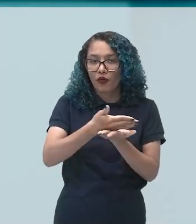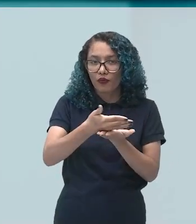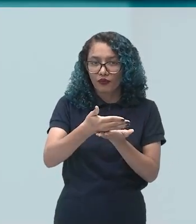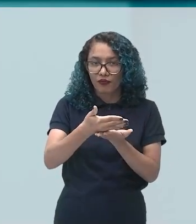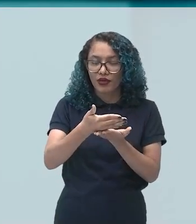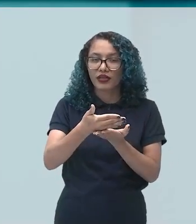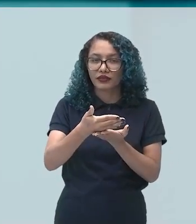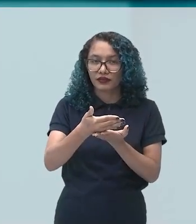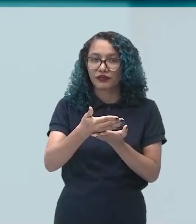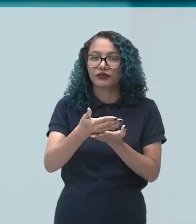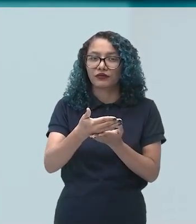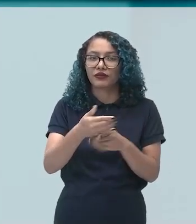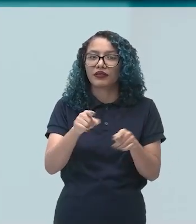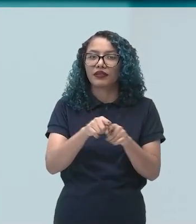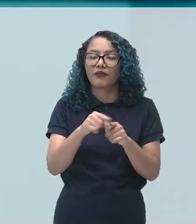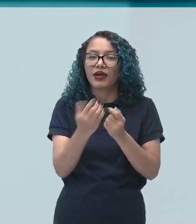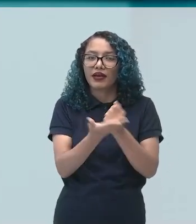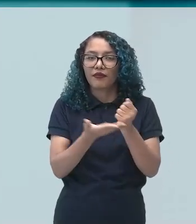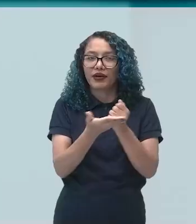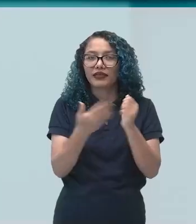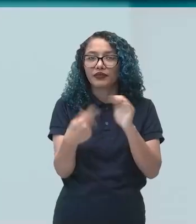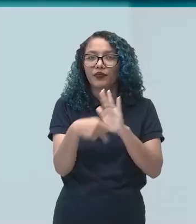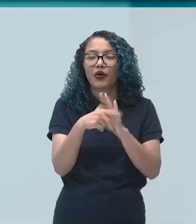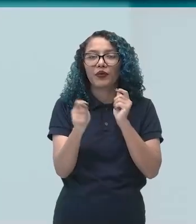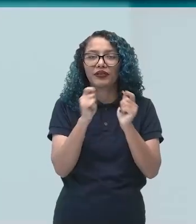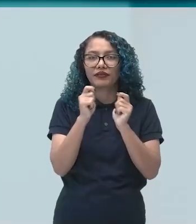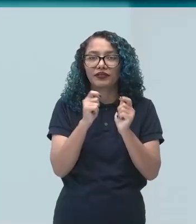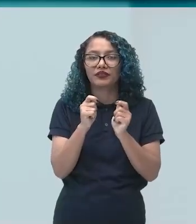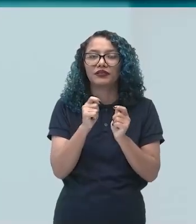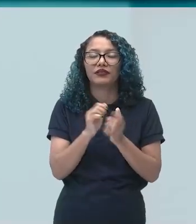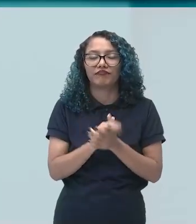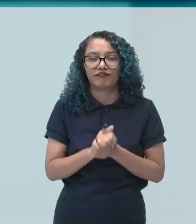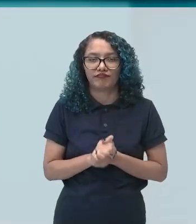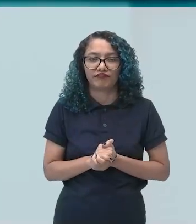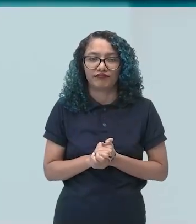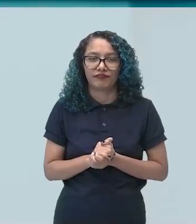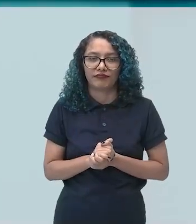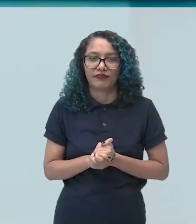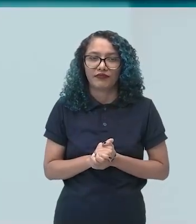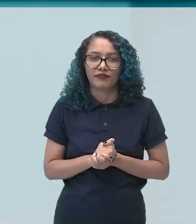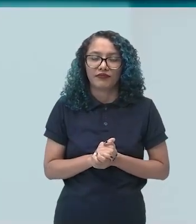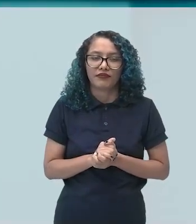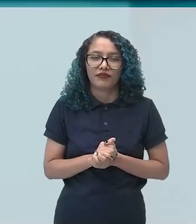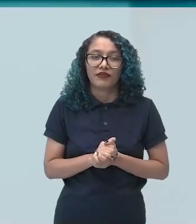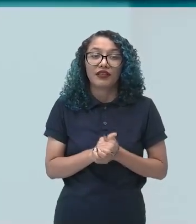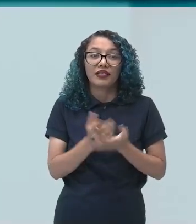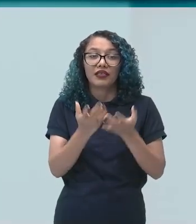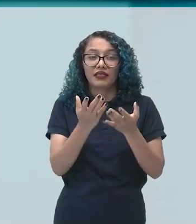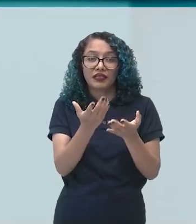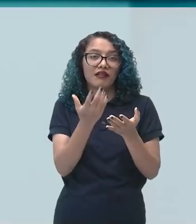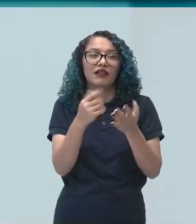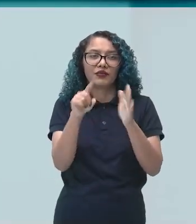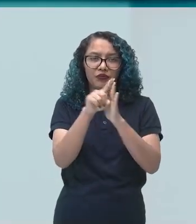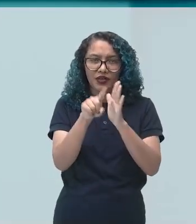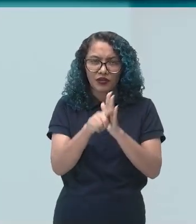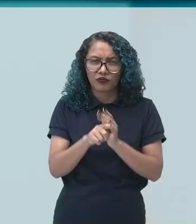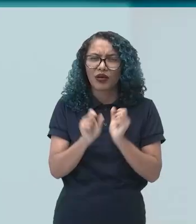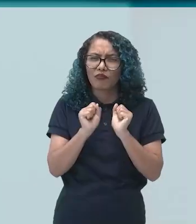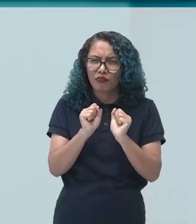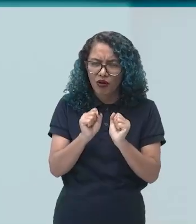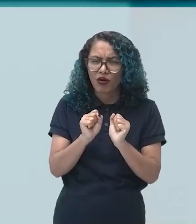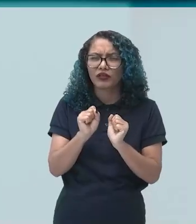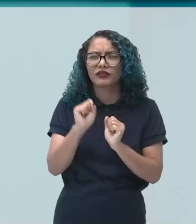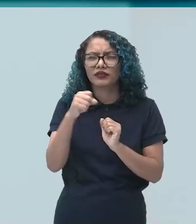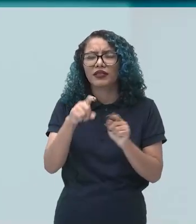espinha dorsal da sua entrevista. E as questões ali que você planejou vão acontecer, mas